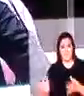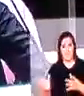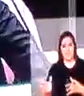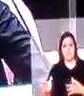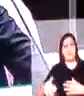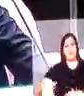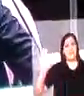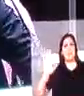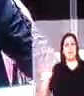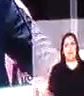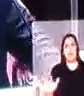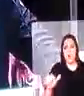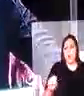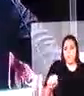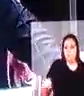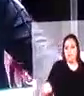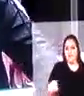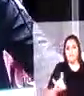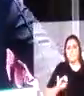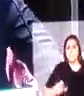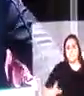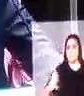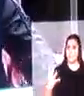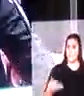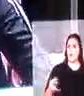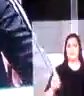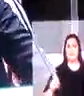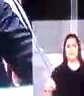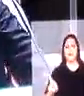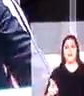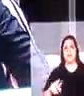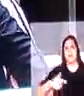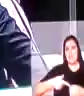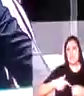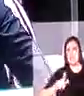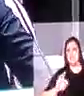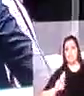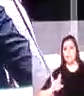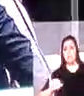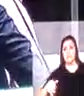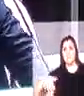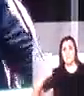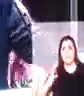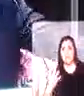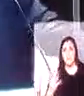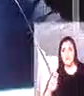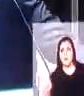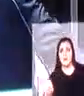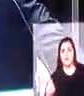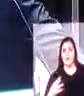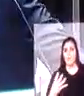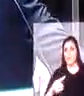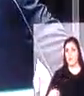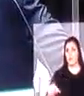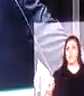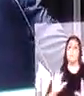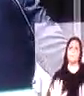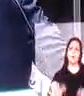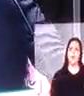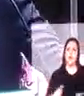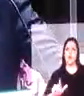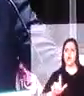para mais. O diesel, para acima de R$4. A gasolina, acima de R$4, 4,80. Mas vamos falar do diesel, que aqui estão